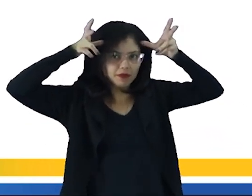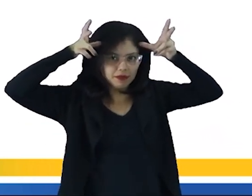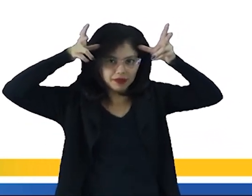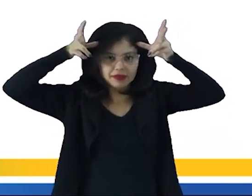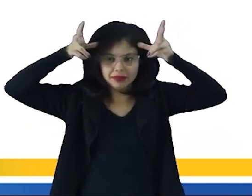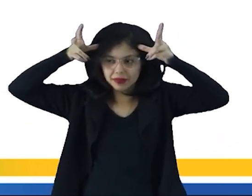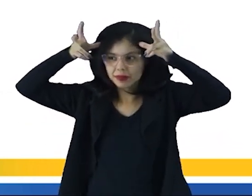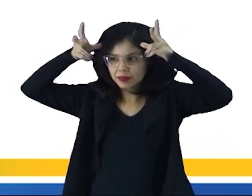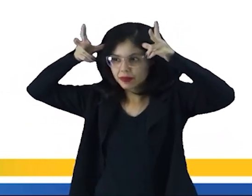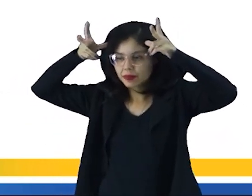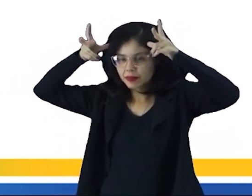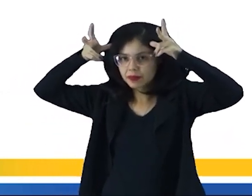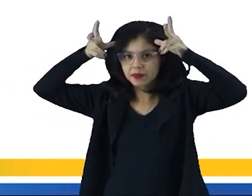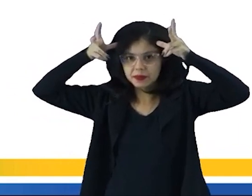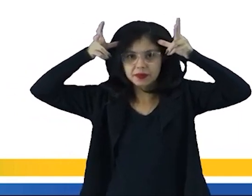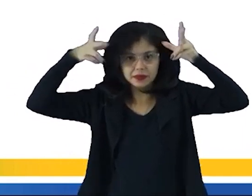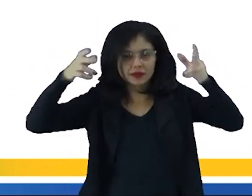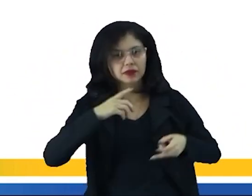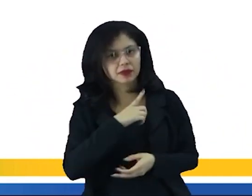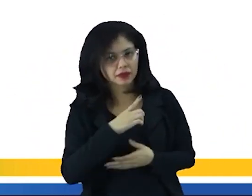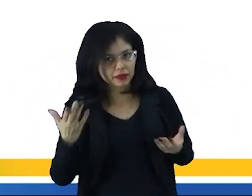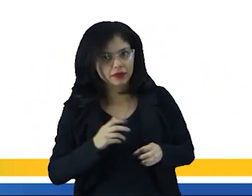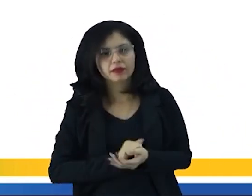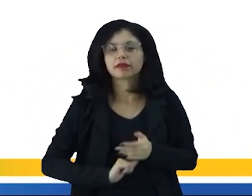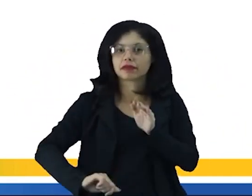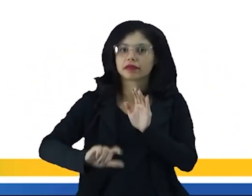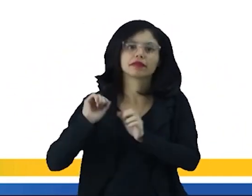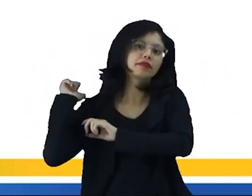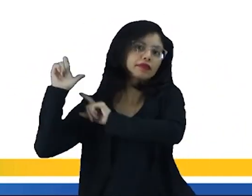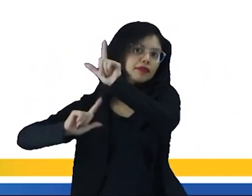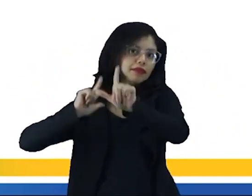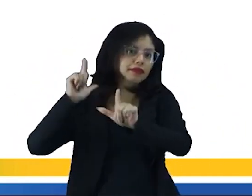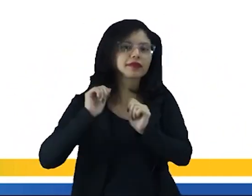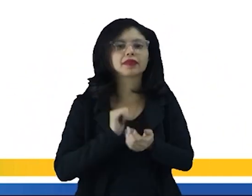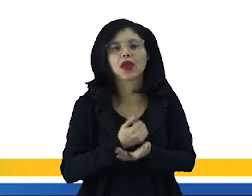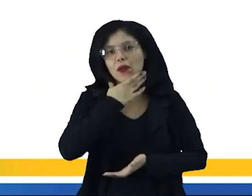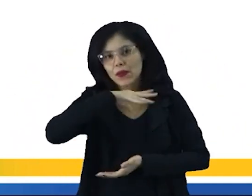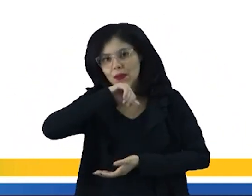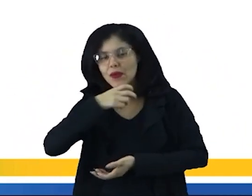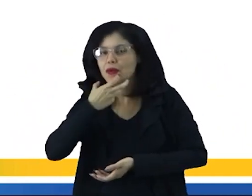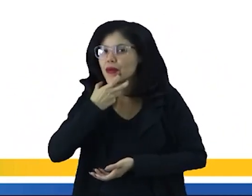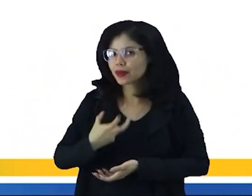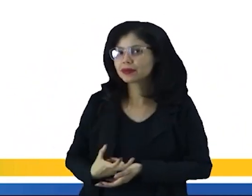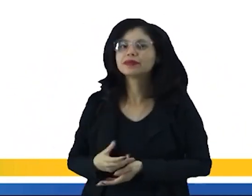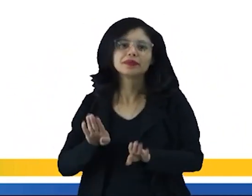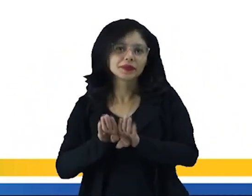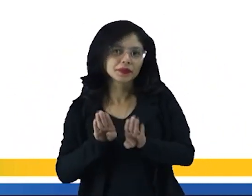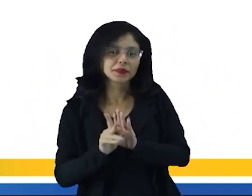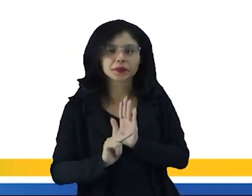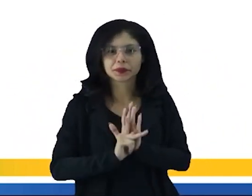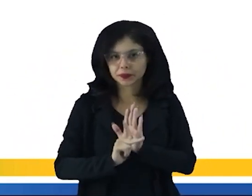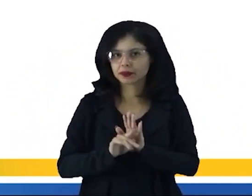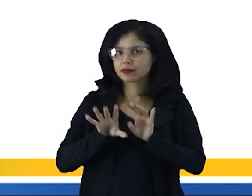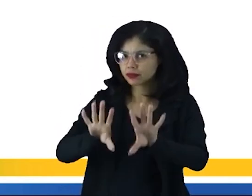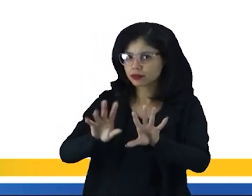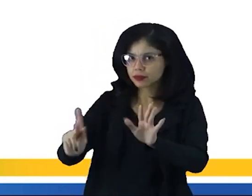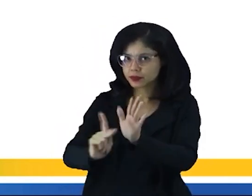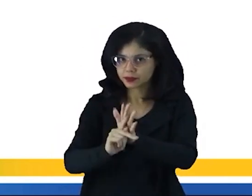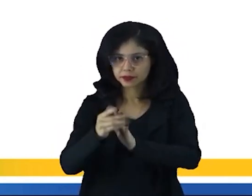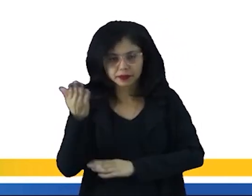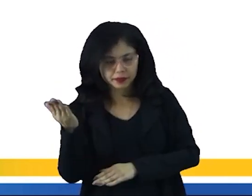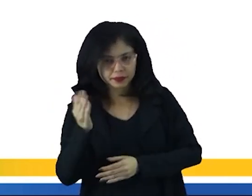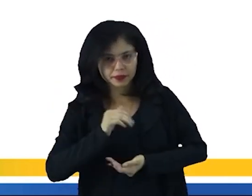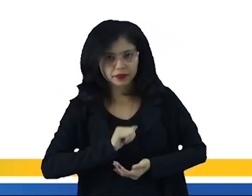no norte da Europa, que sabemos que, segundo a lenda, vem o Papai Noel, então ela faz parte dessa zona aí, ok? Desse